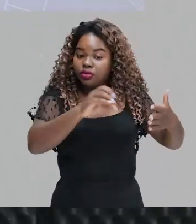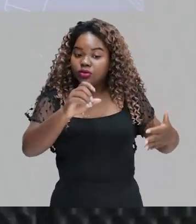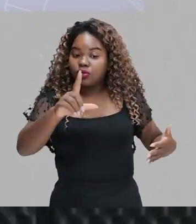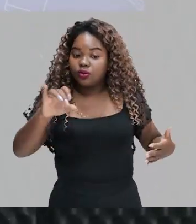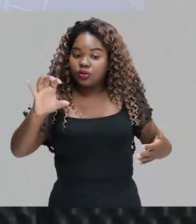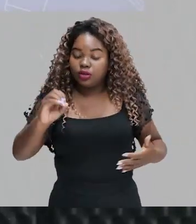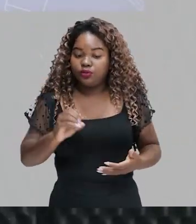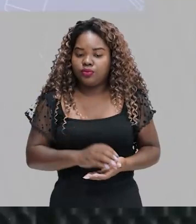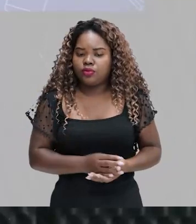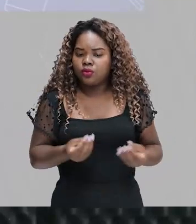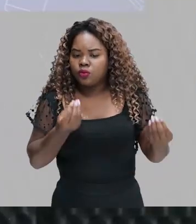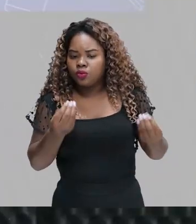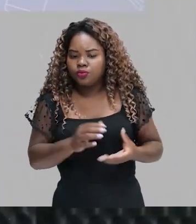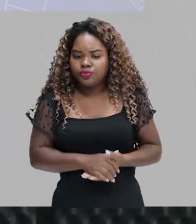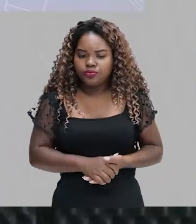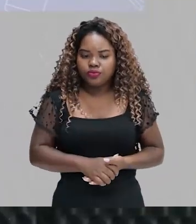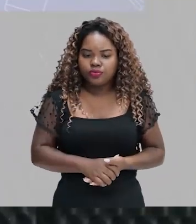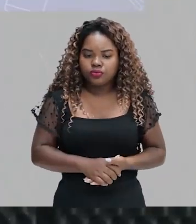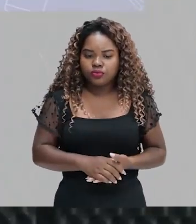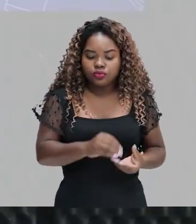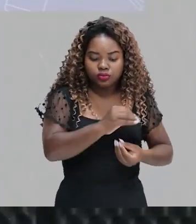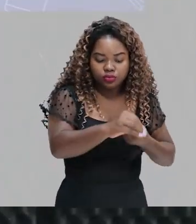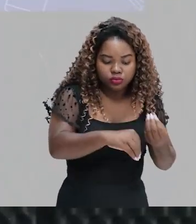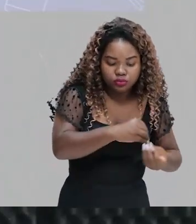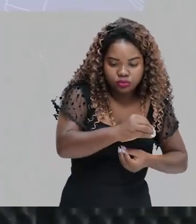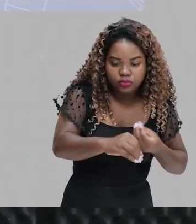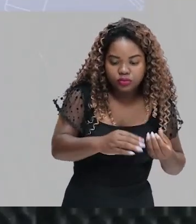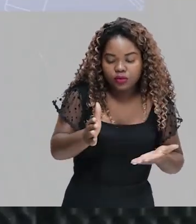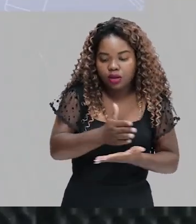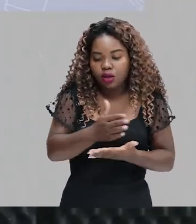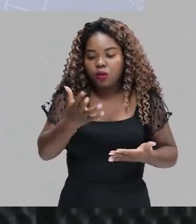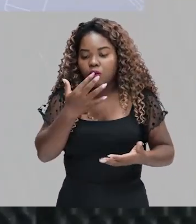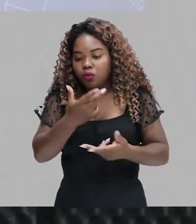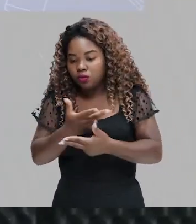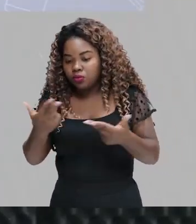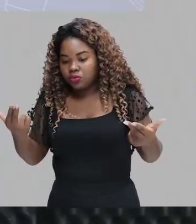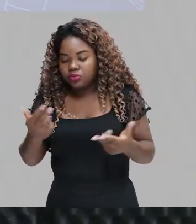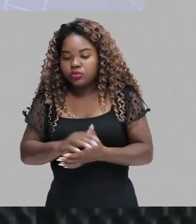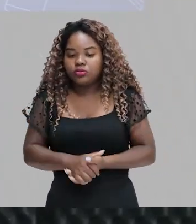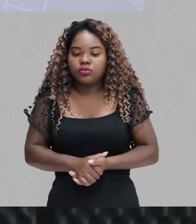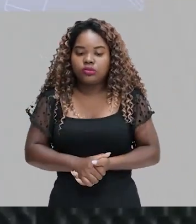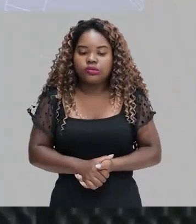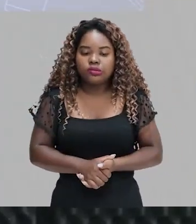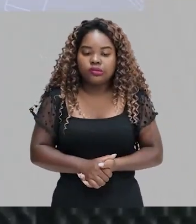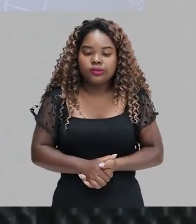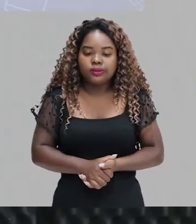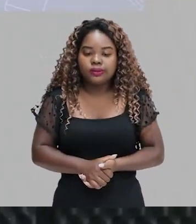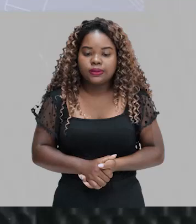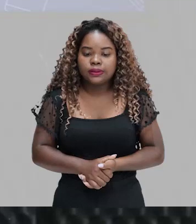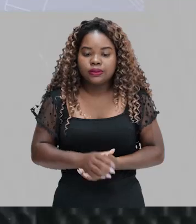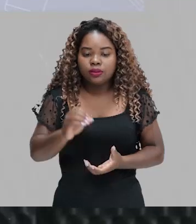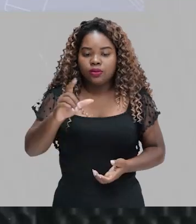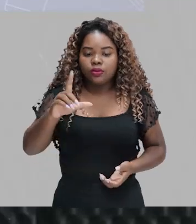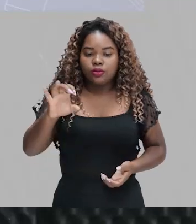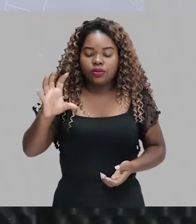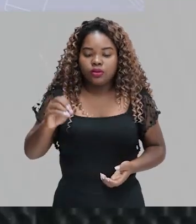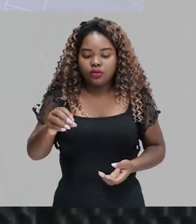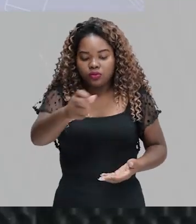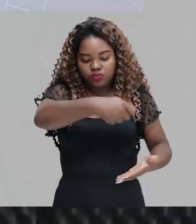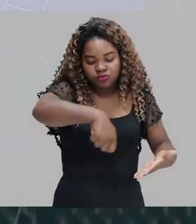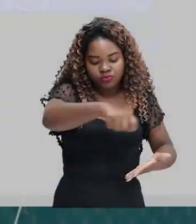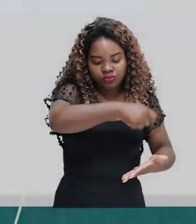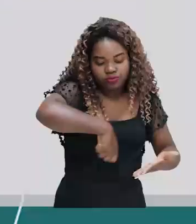Como assim, professor? Pintura a óleo. Eu vou misturar algum pigmento colorido, uma tinta Colimpó, com alguma coisa oleosa e fazer uma